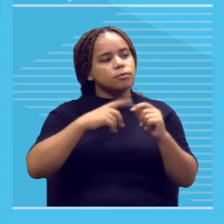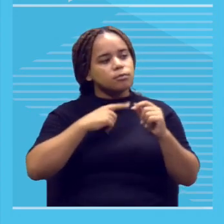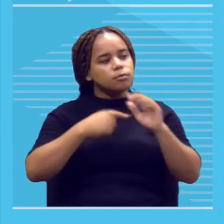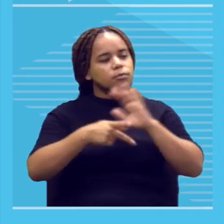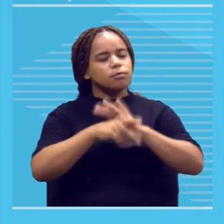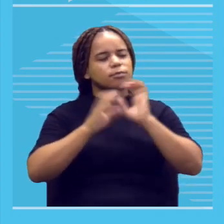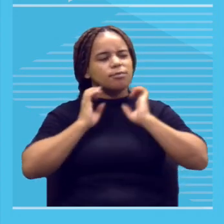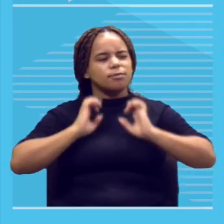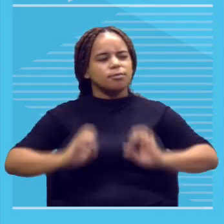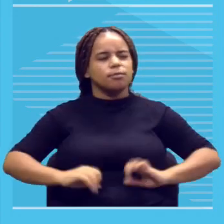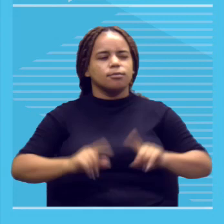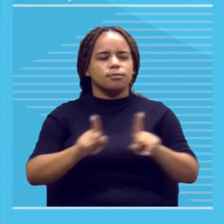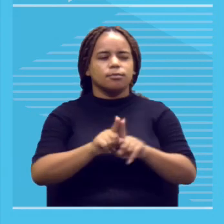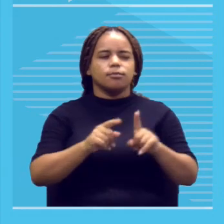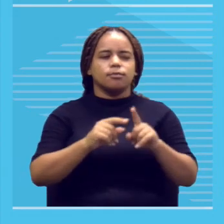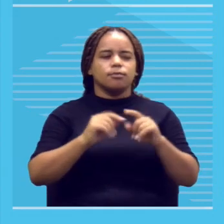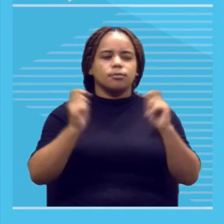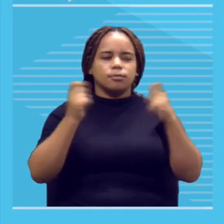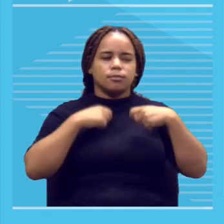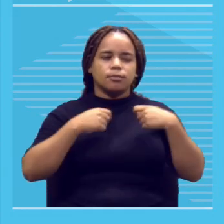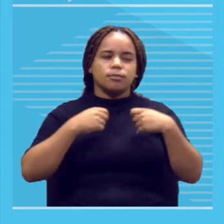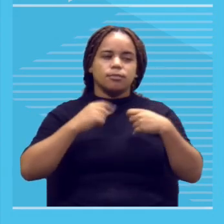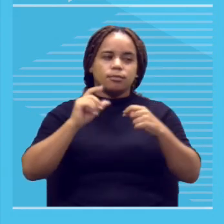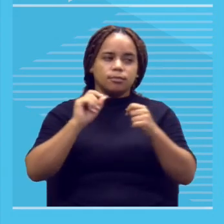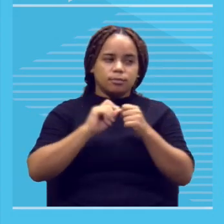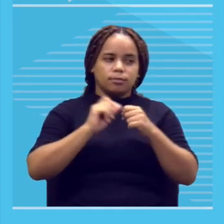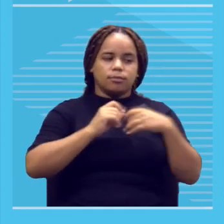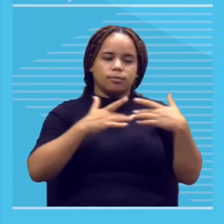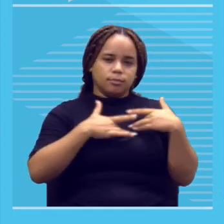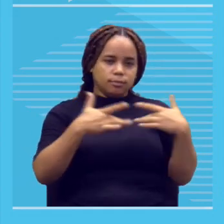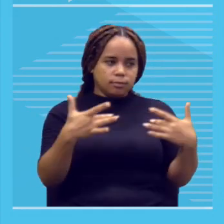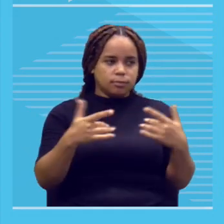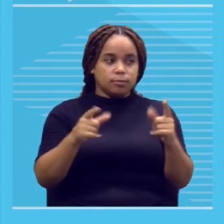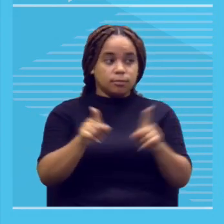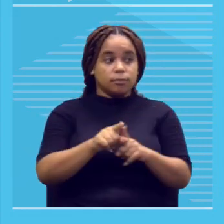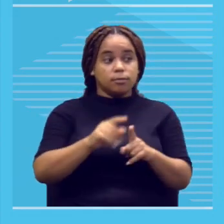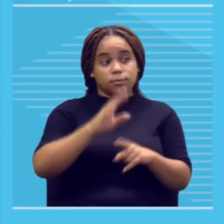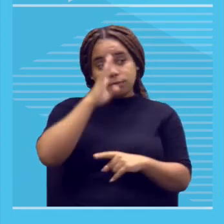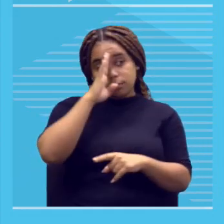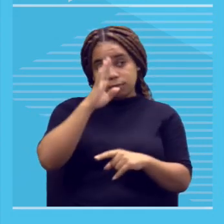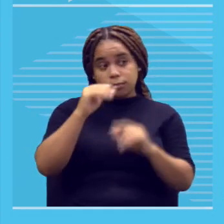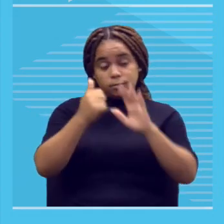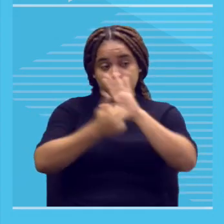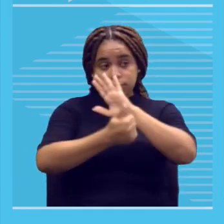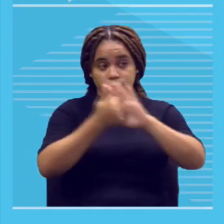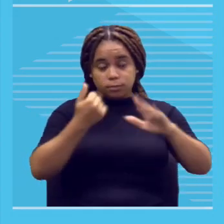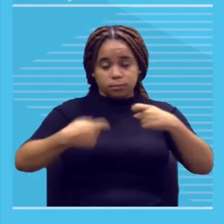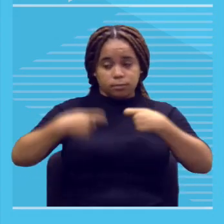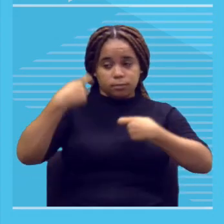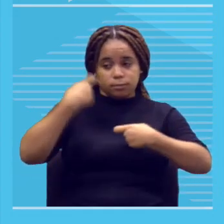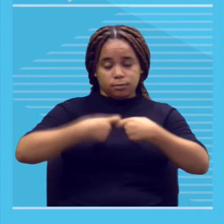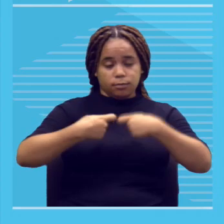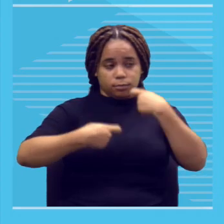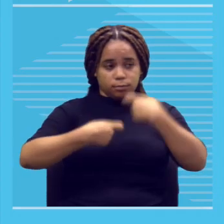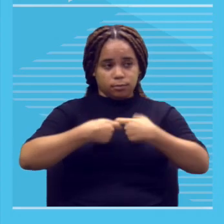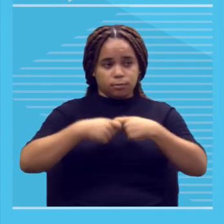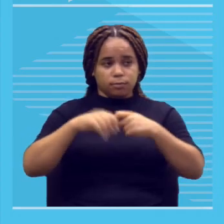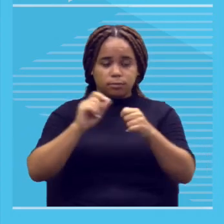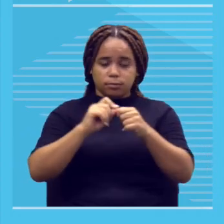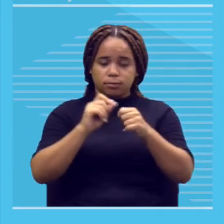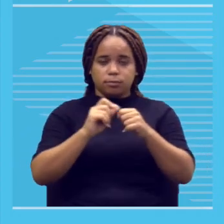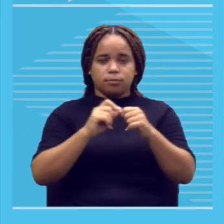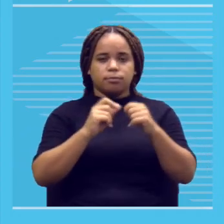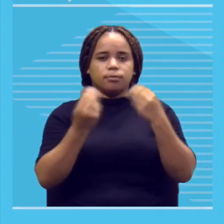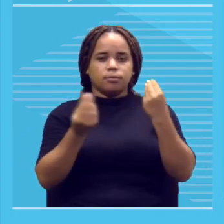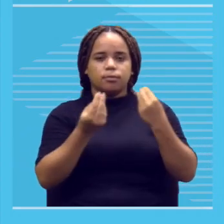caridade o principal meio para eu para a pessoa é apagar o seu carma é agir com